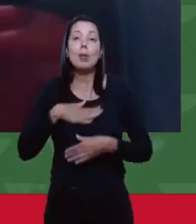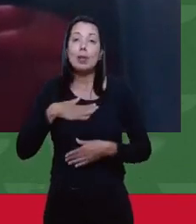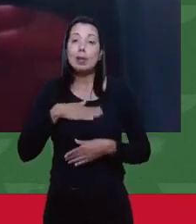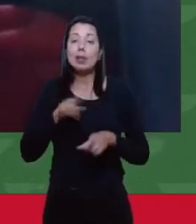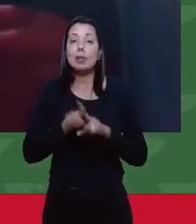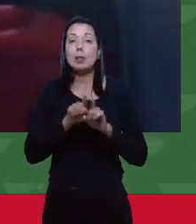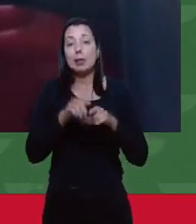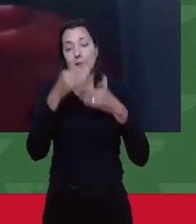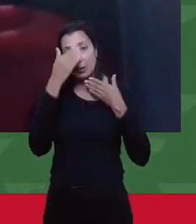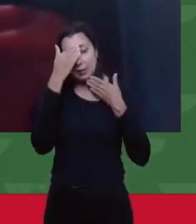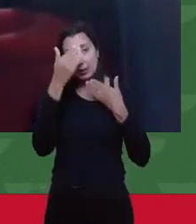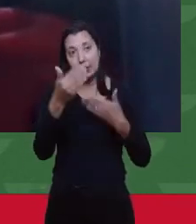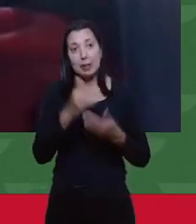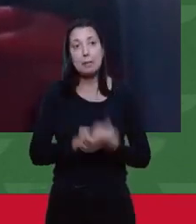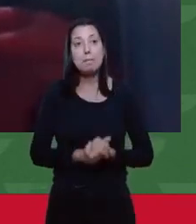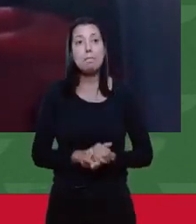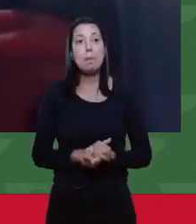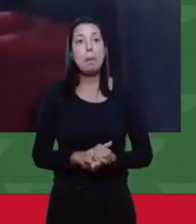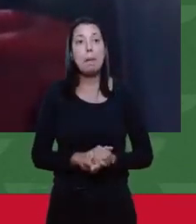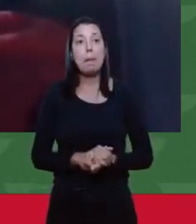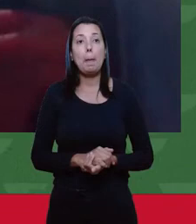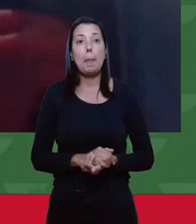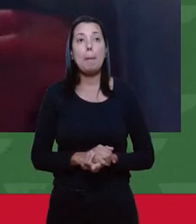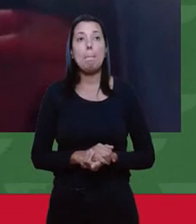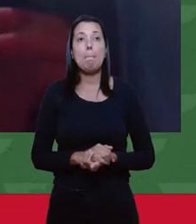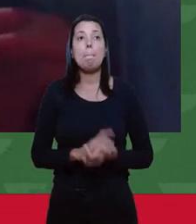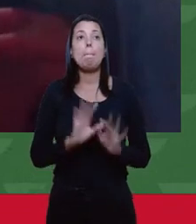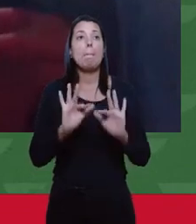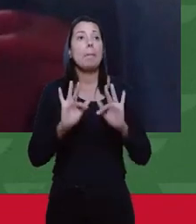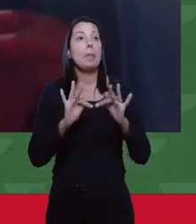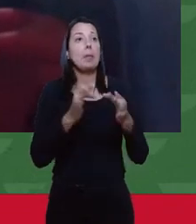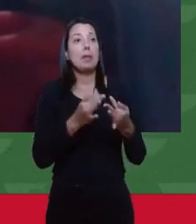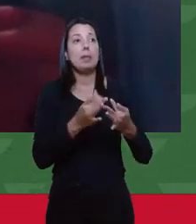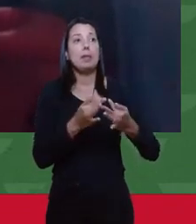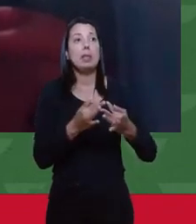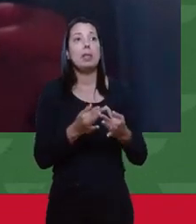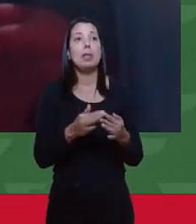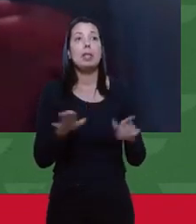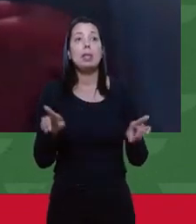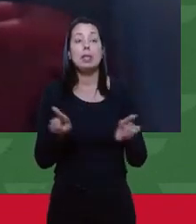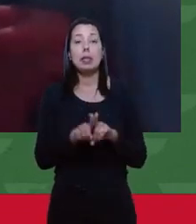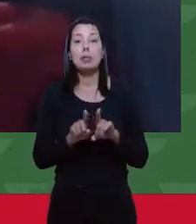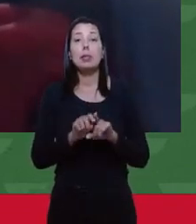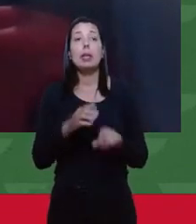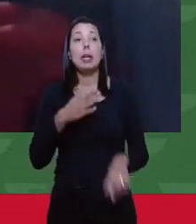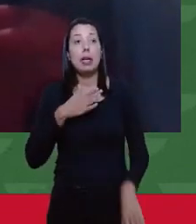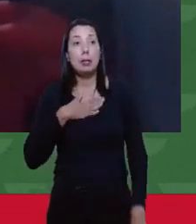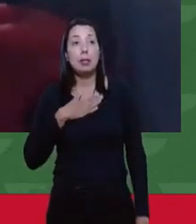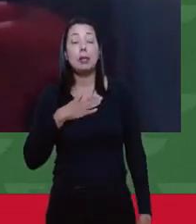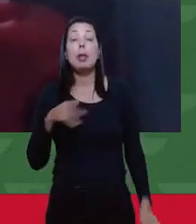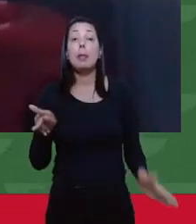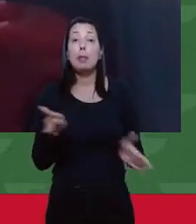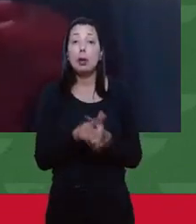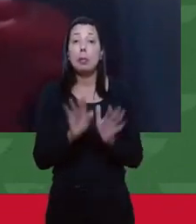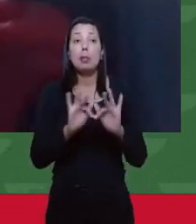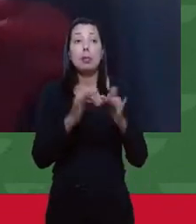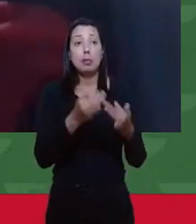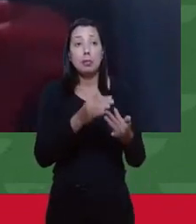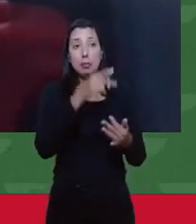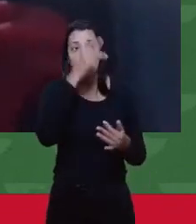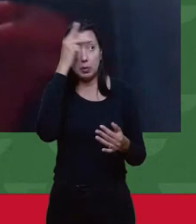agradecer, assim, as famílias, inclusive a minha própria família,